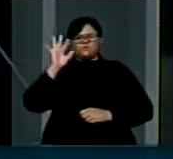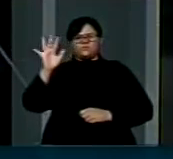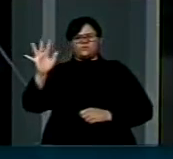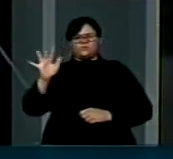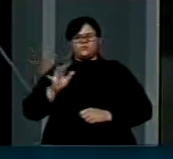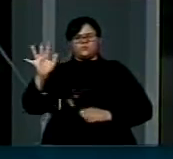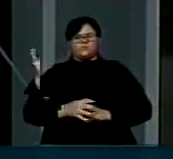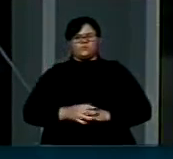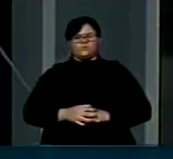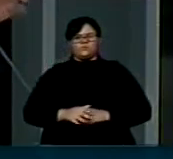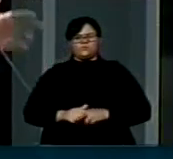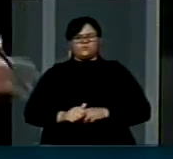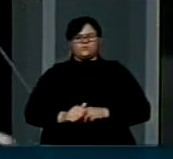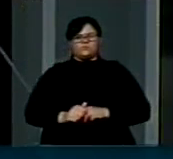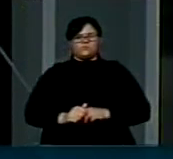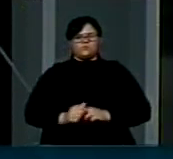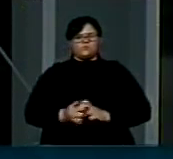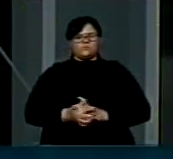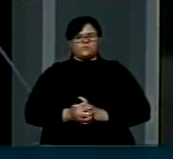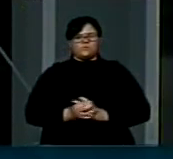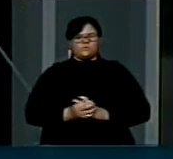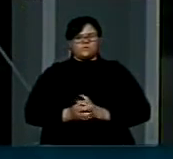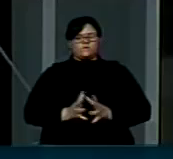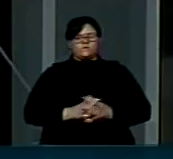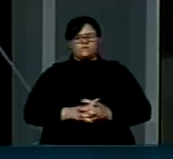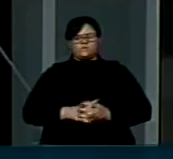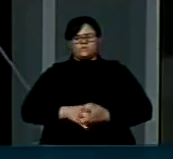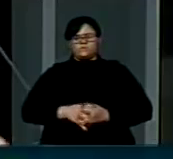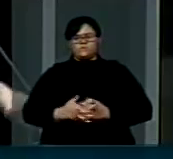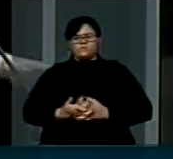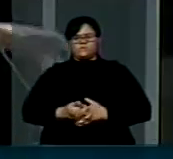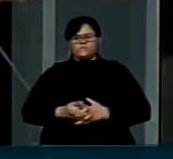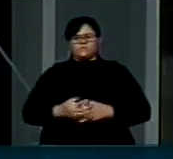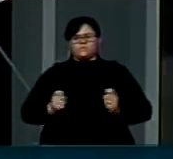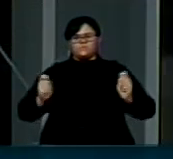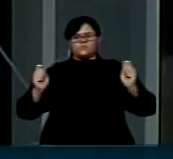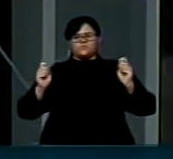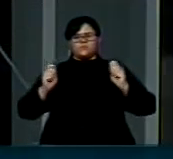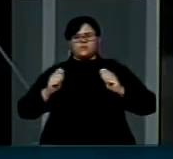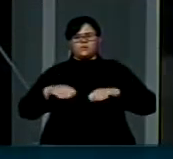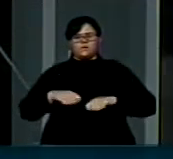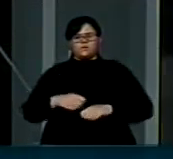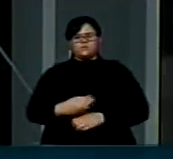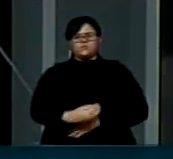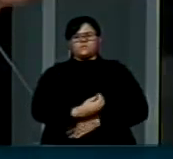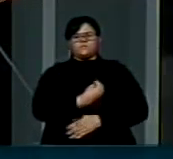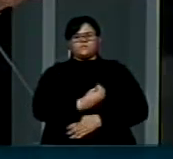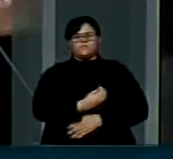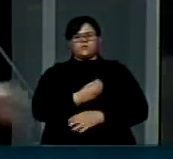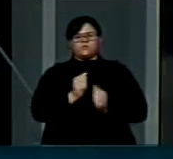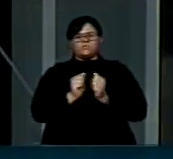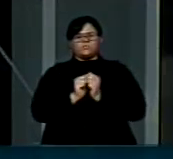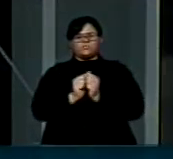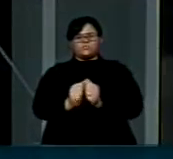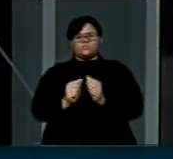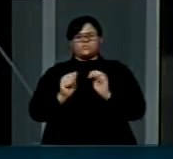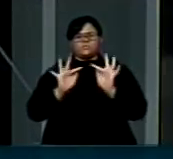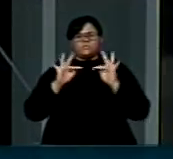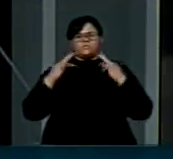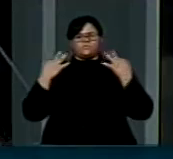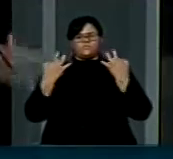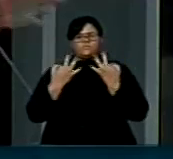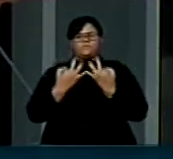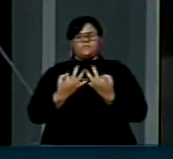sonharam, a possibilidade e a condição de viverem juntamente com seus familiares e entes